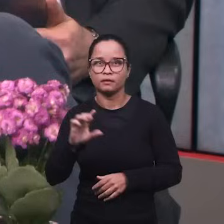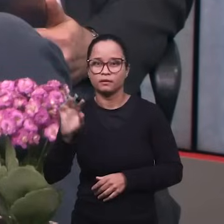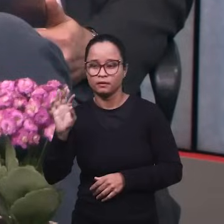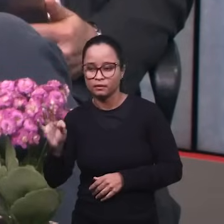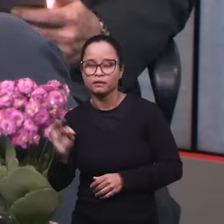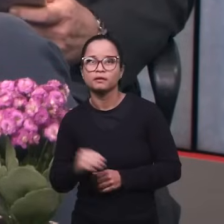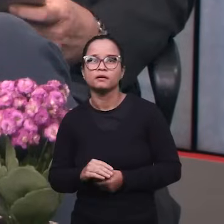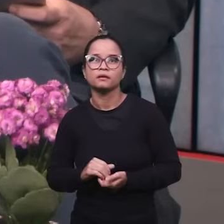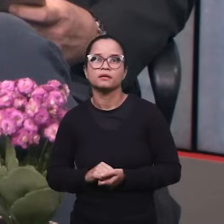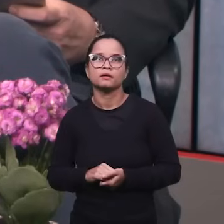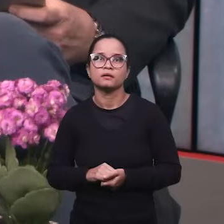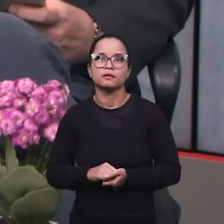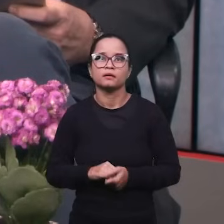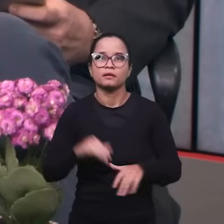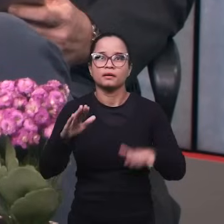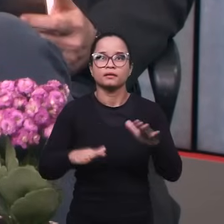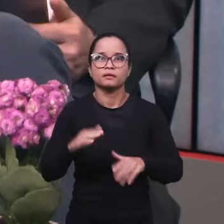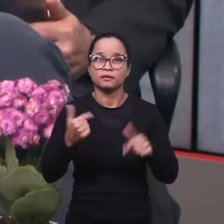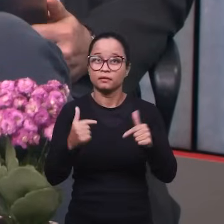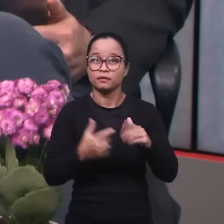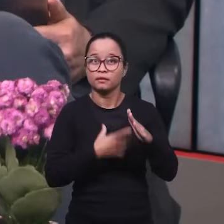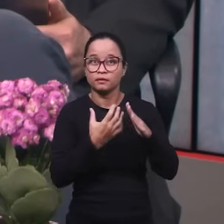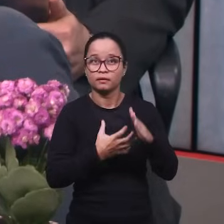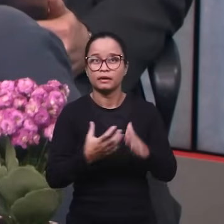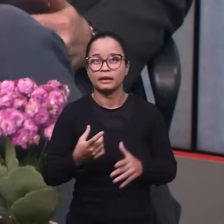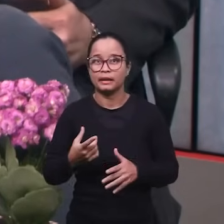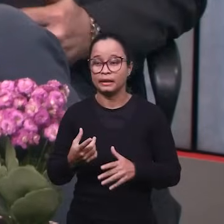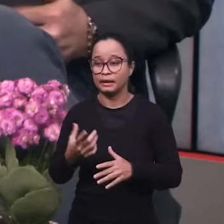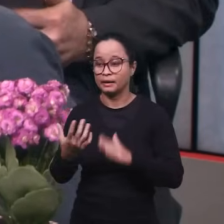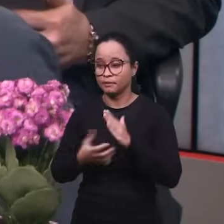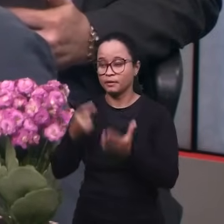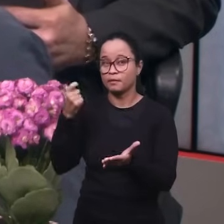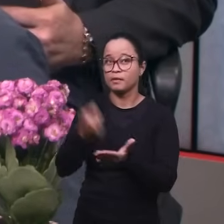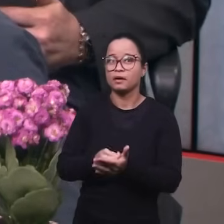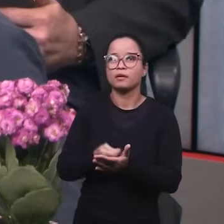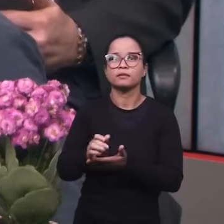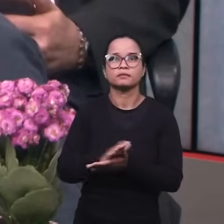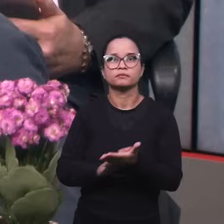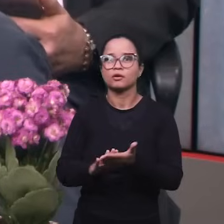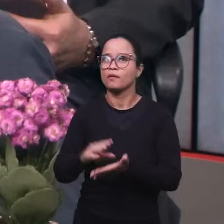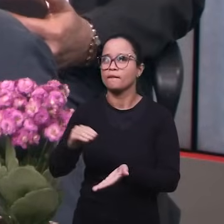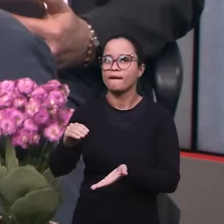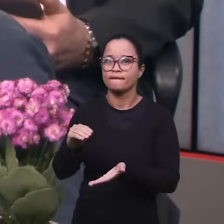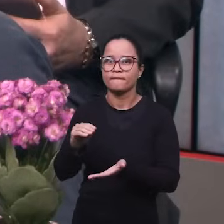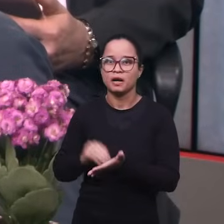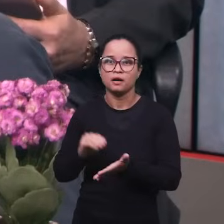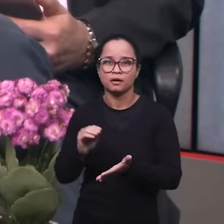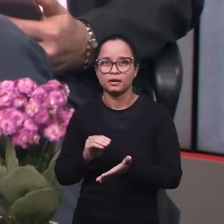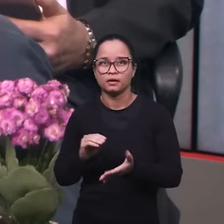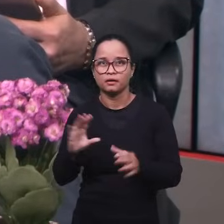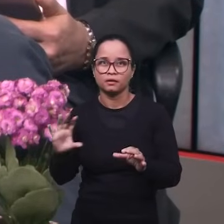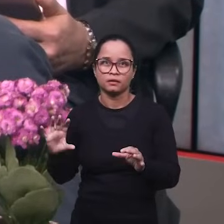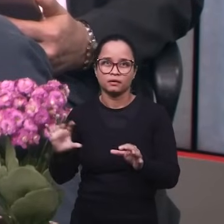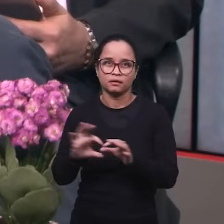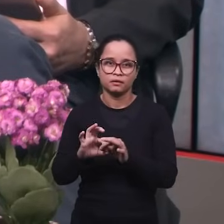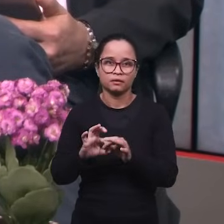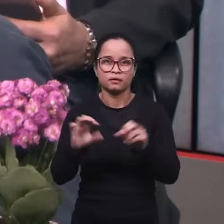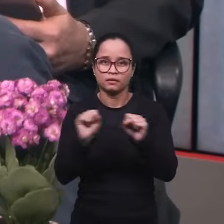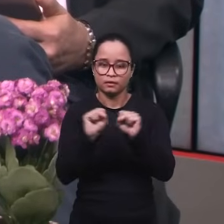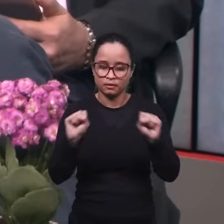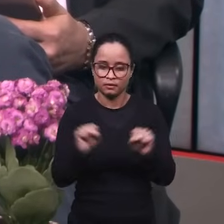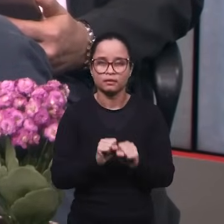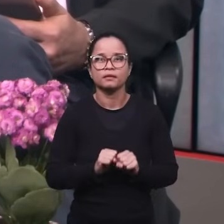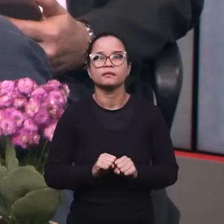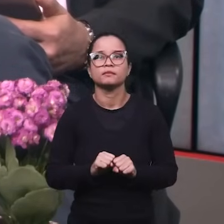CLT, Aline, às vezes trabalhou na empresa e a empresa não recolheu. Ou por uma falta de ligação dos